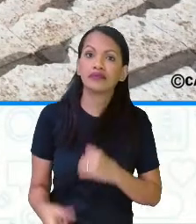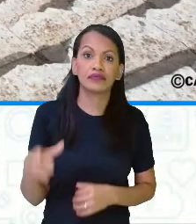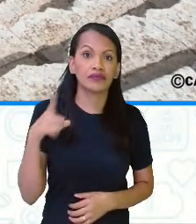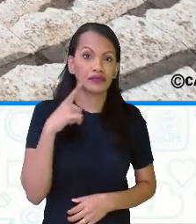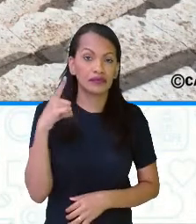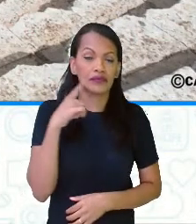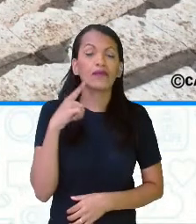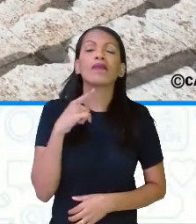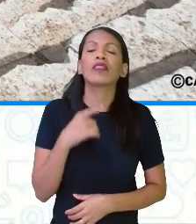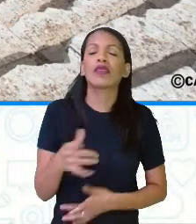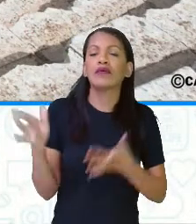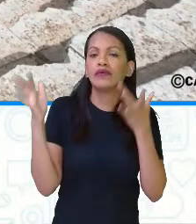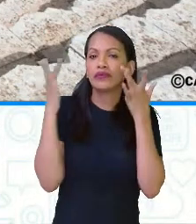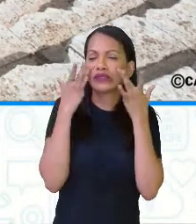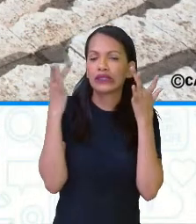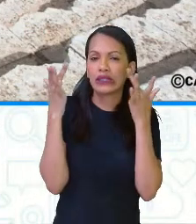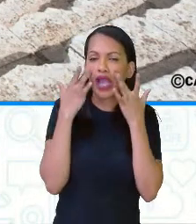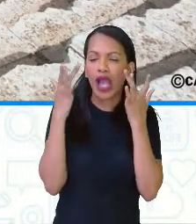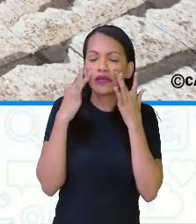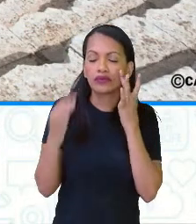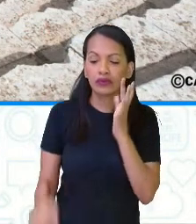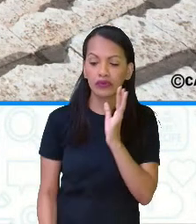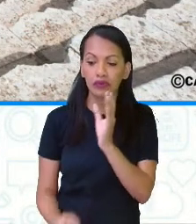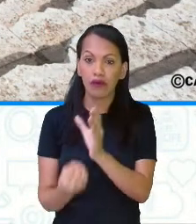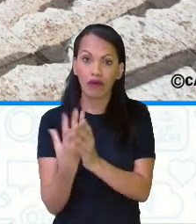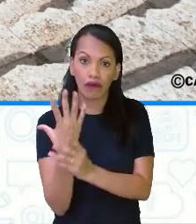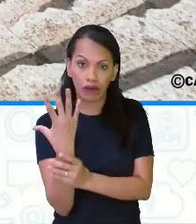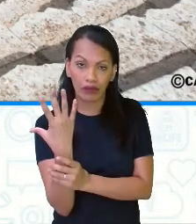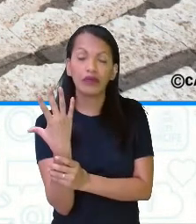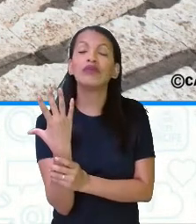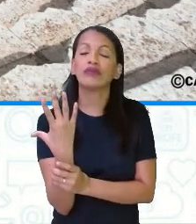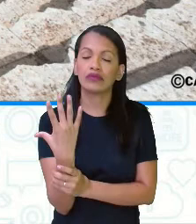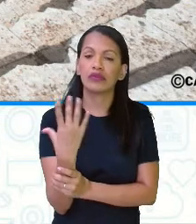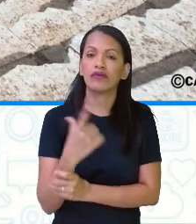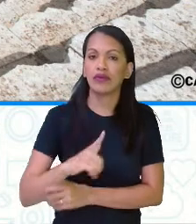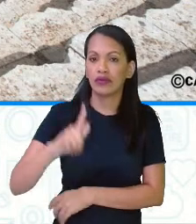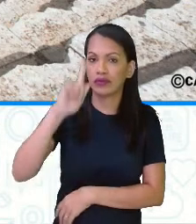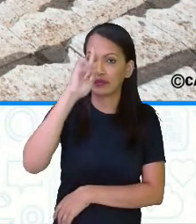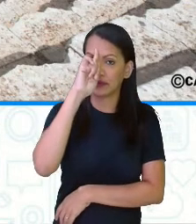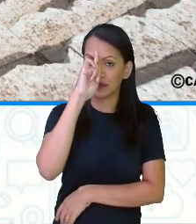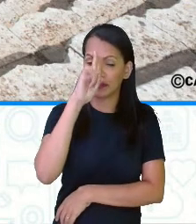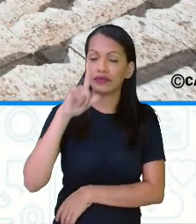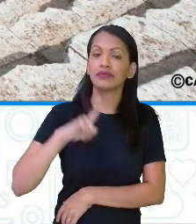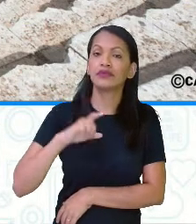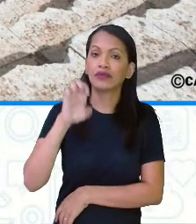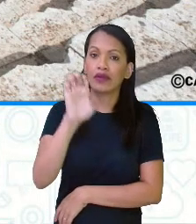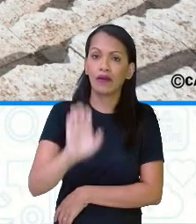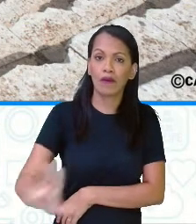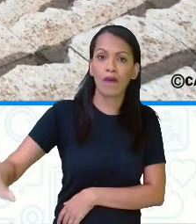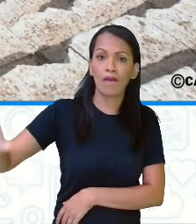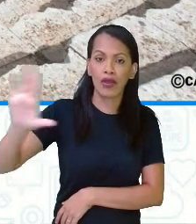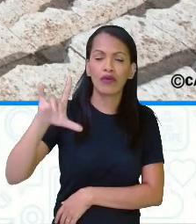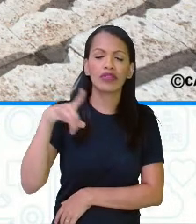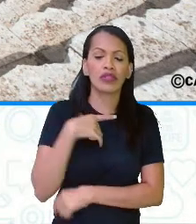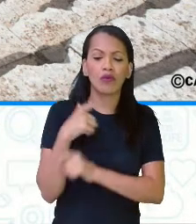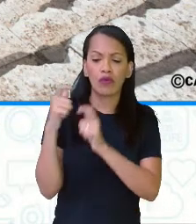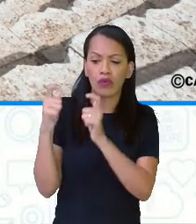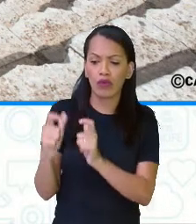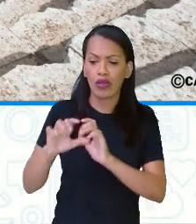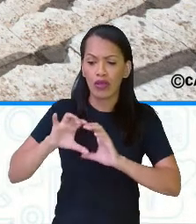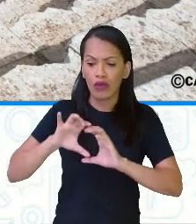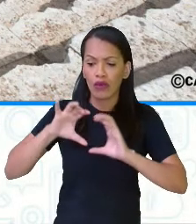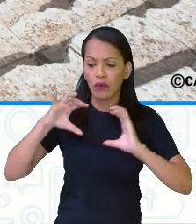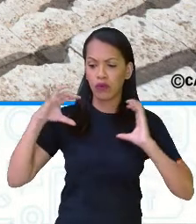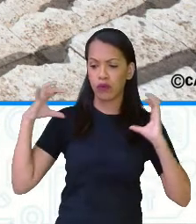chamado Grécia. Ele é um país europeu que tem uns locais belíssimos para poder